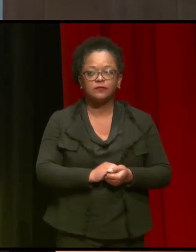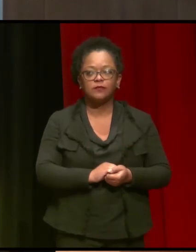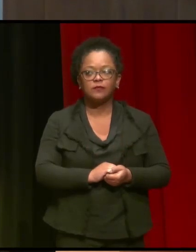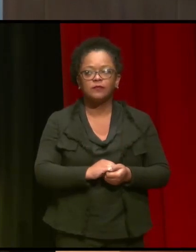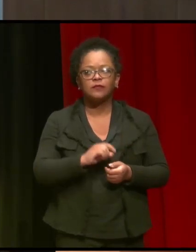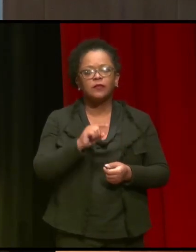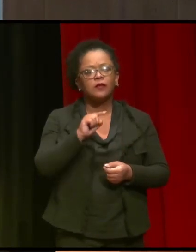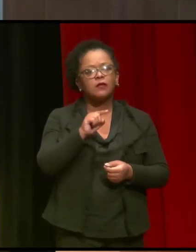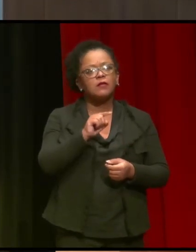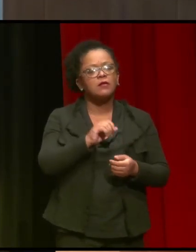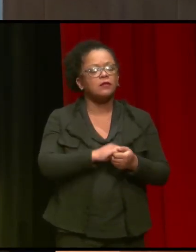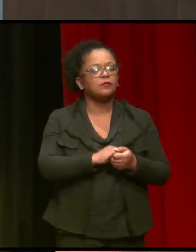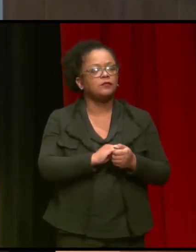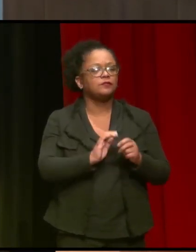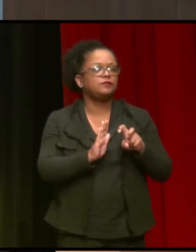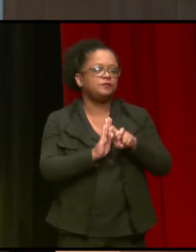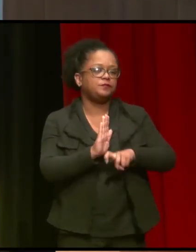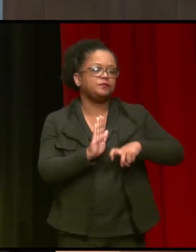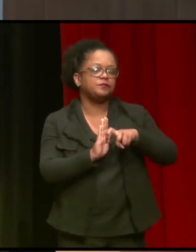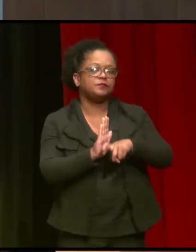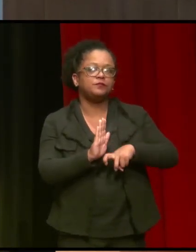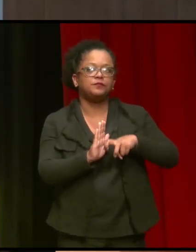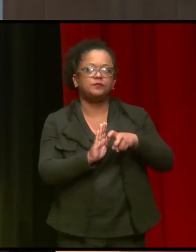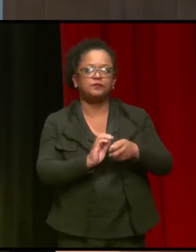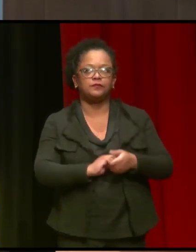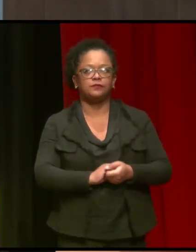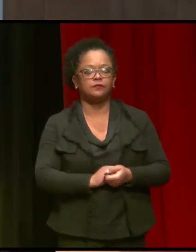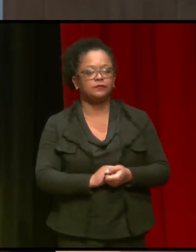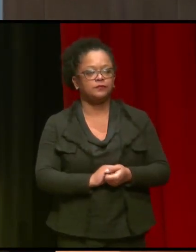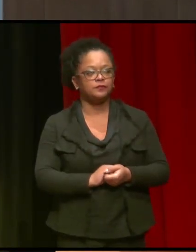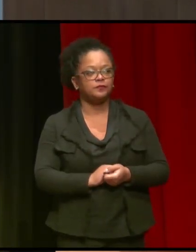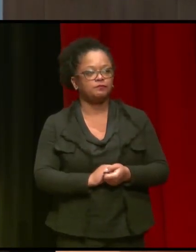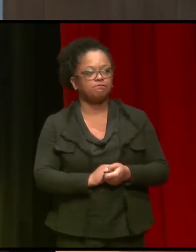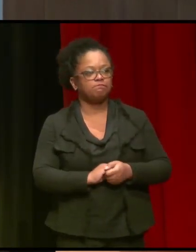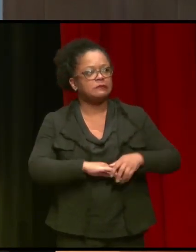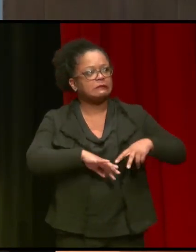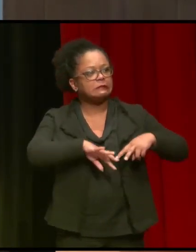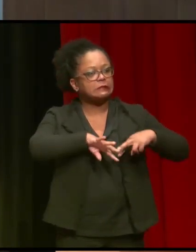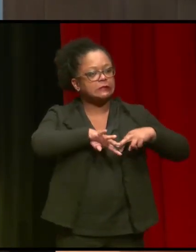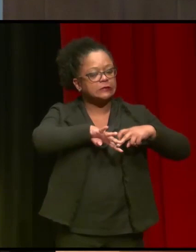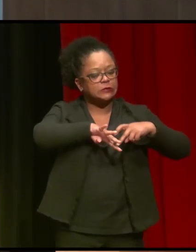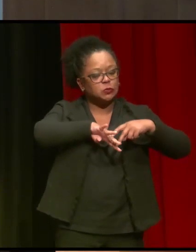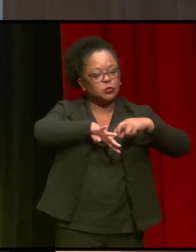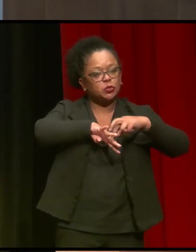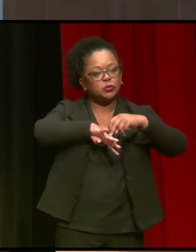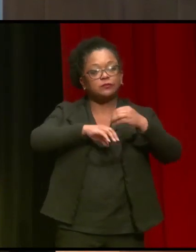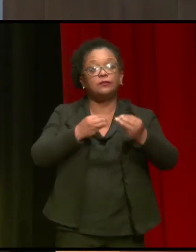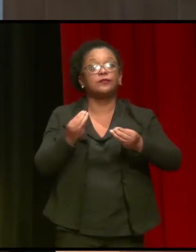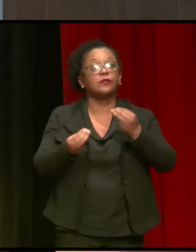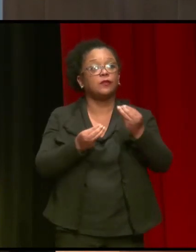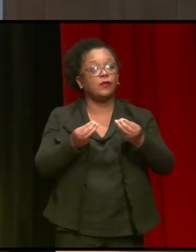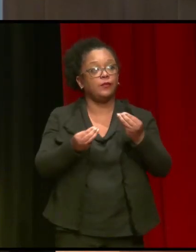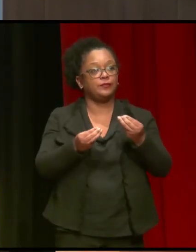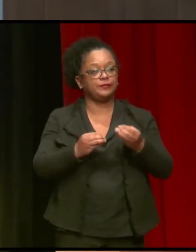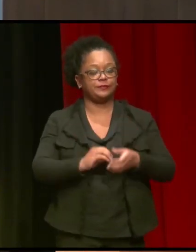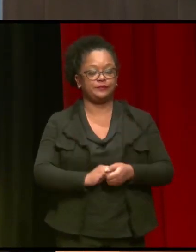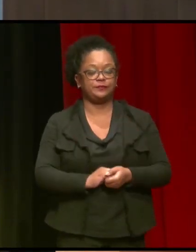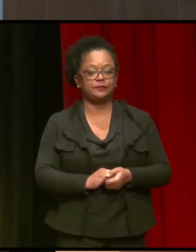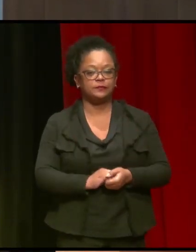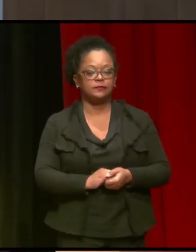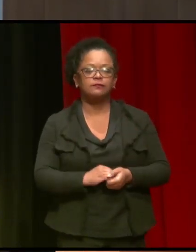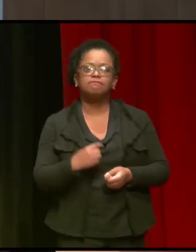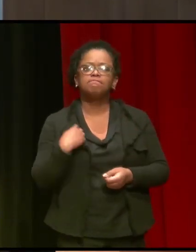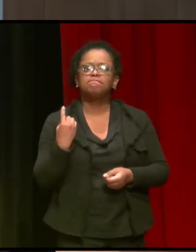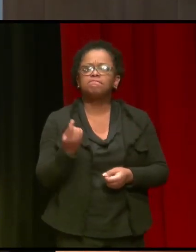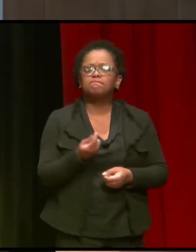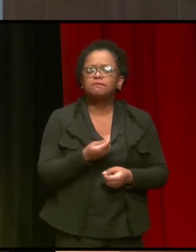braços assim, dizendo, ah, tem um monte de degrau para chegar lá em cima. Como é que eu vou chegar lá em cima, né? O que, que nós podemos fazer como igreja